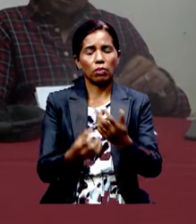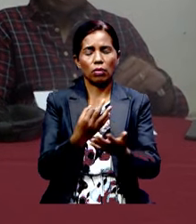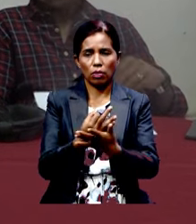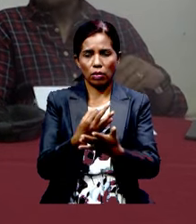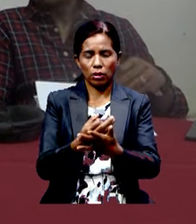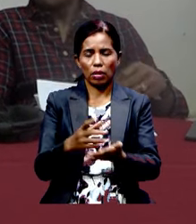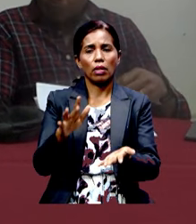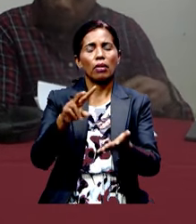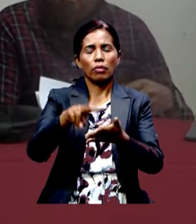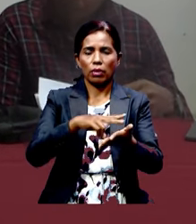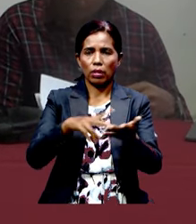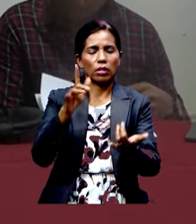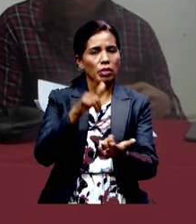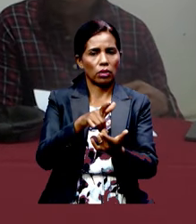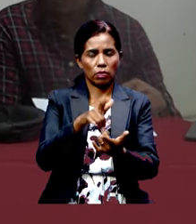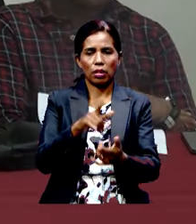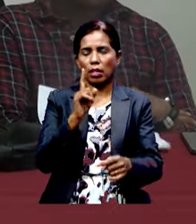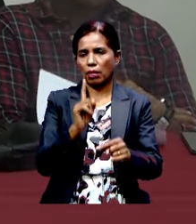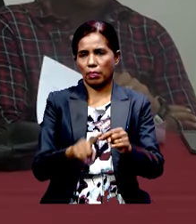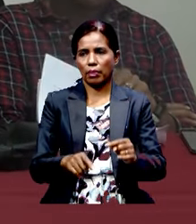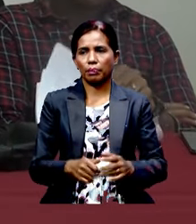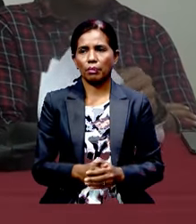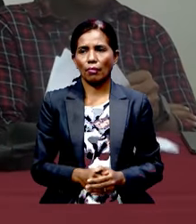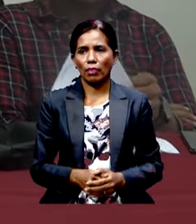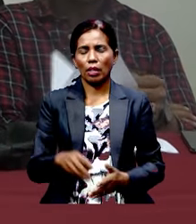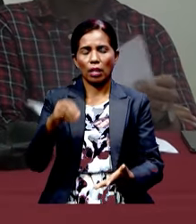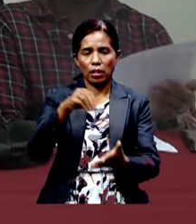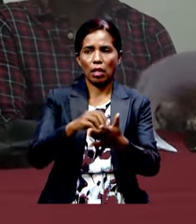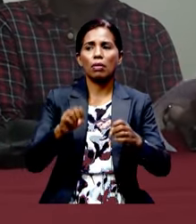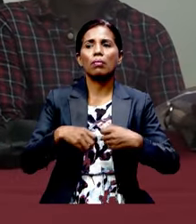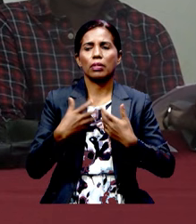no violência sexual. Iha vantagem ida nebe ma ka tau para o insa